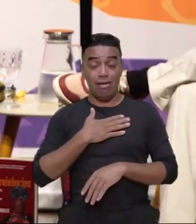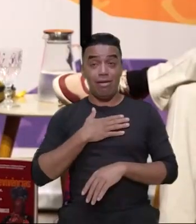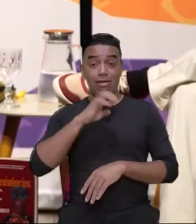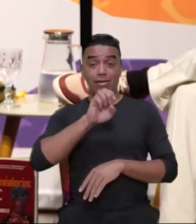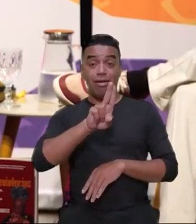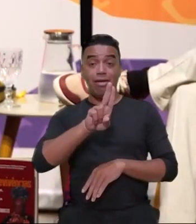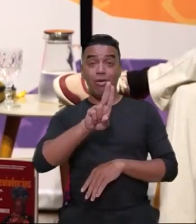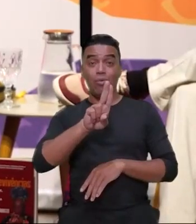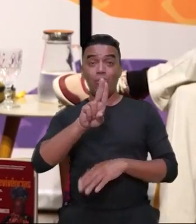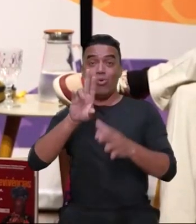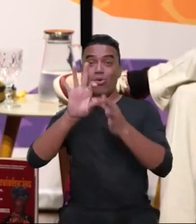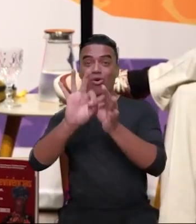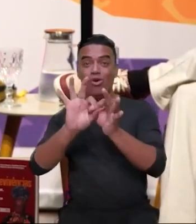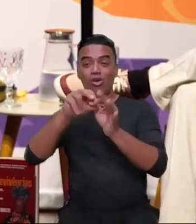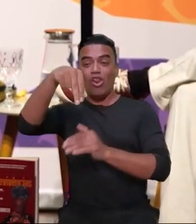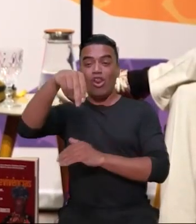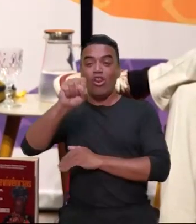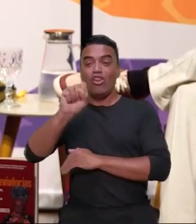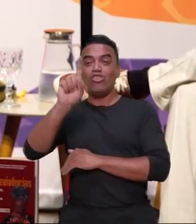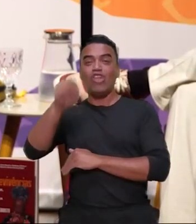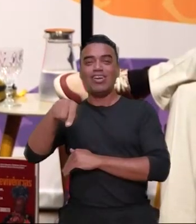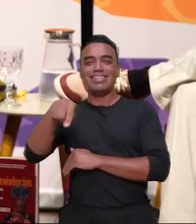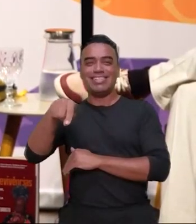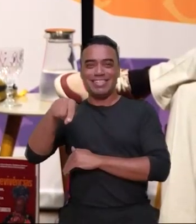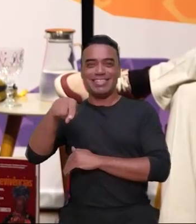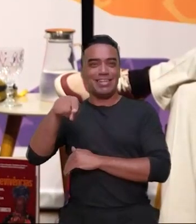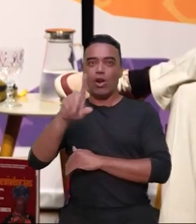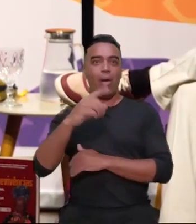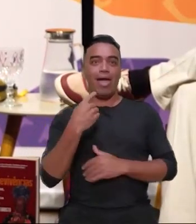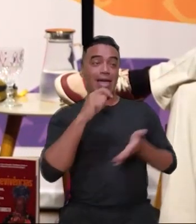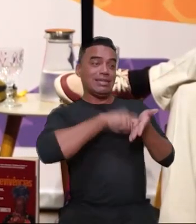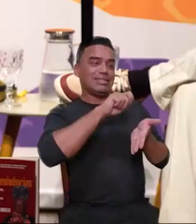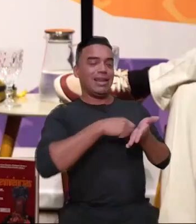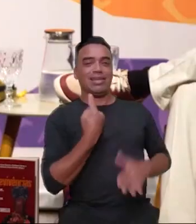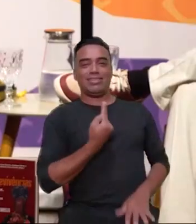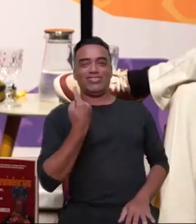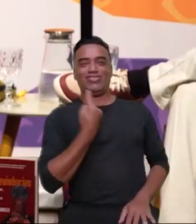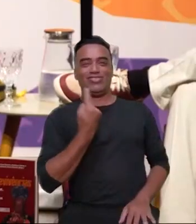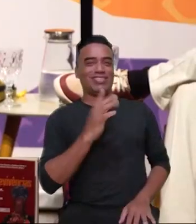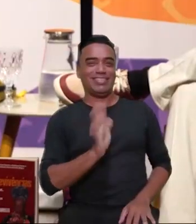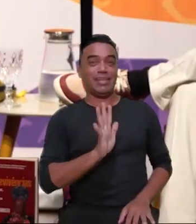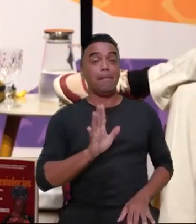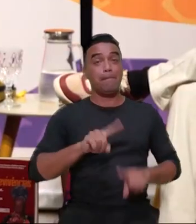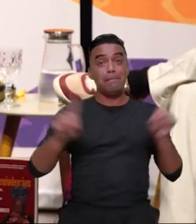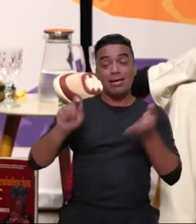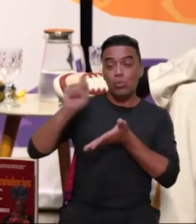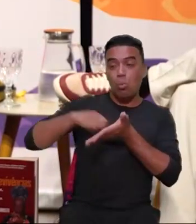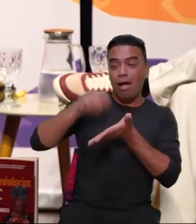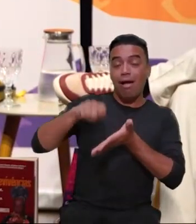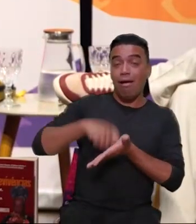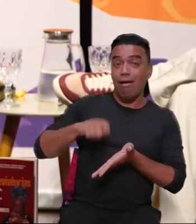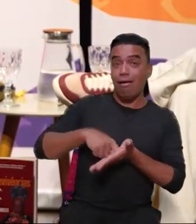/ nós. Não é uma escrita narcísica, isso que a gente tem discutido muito, mas uma